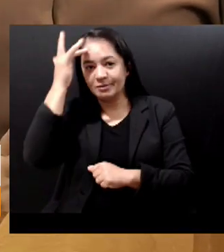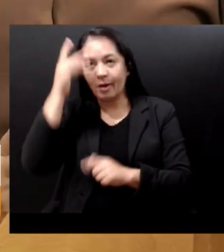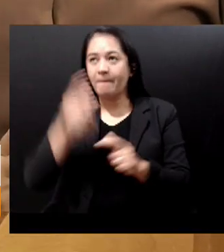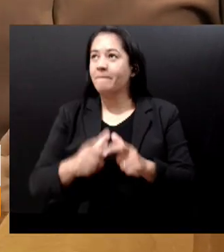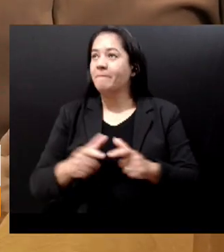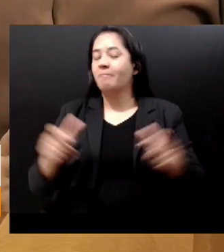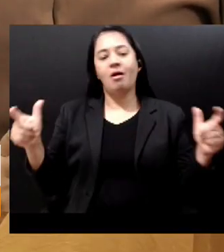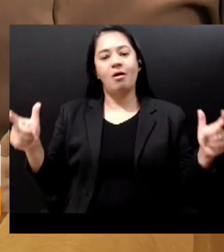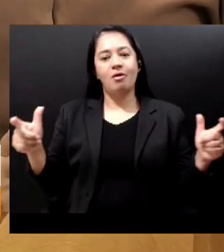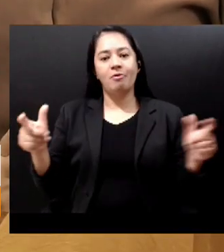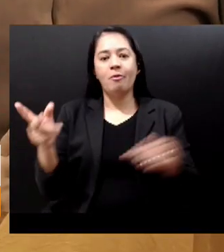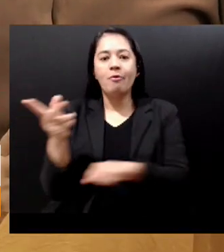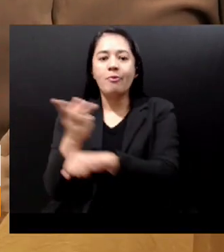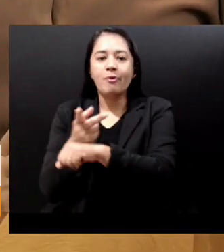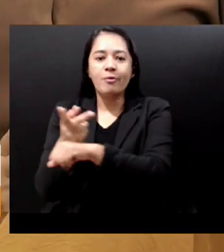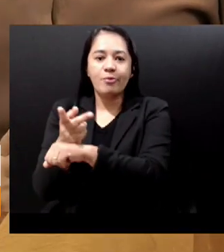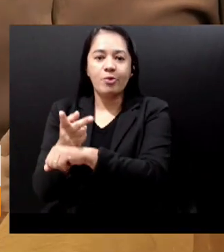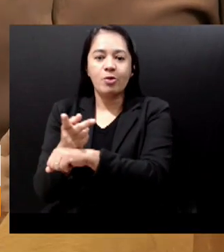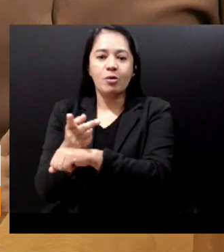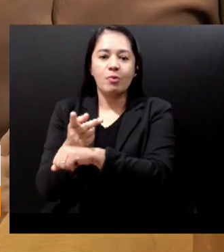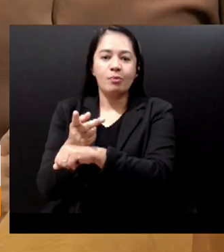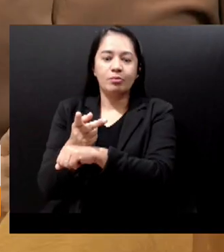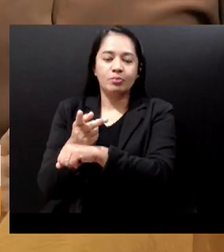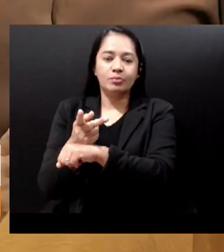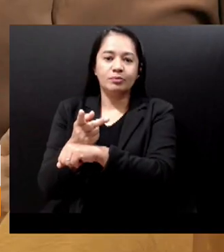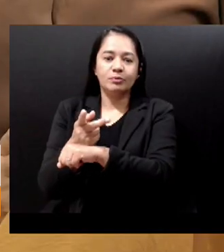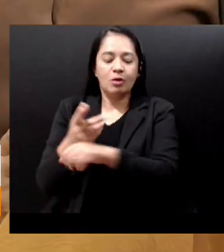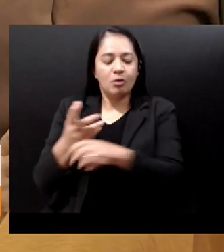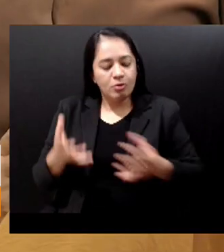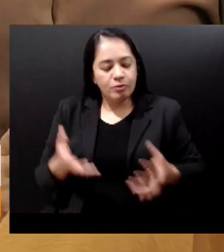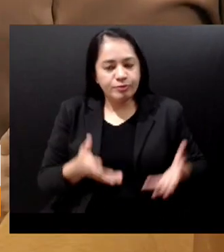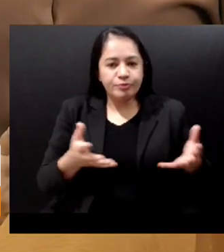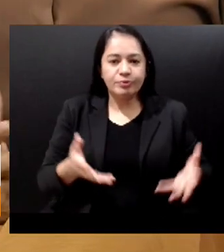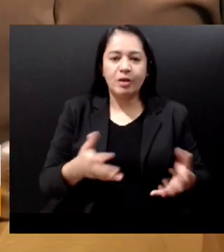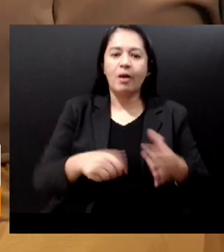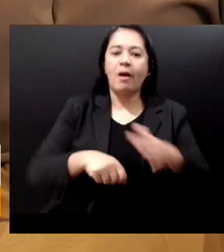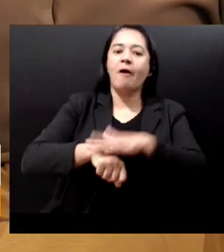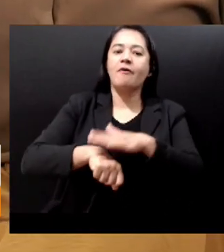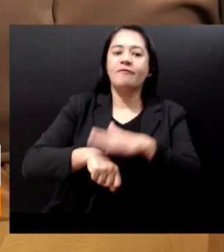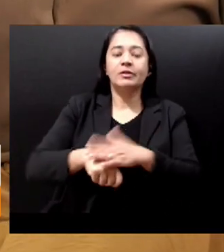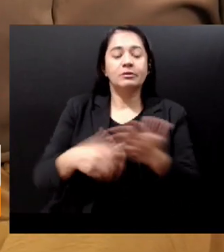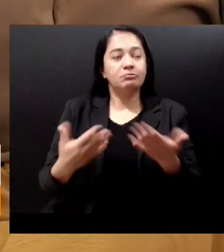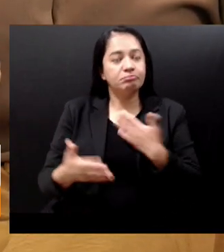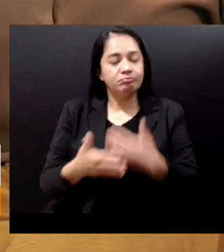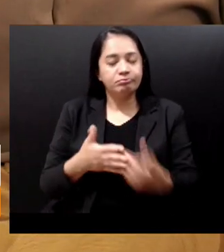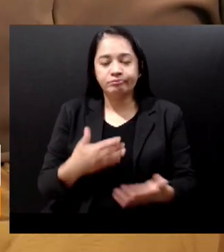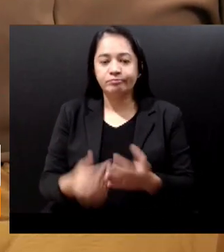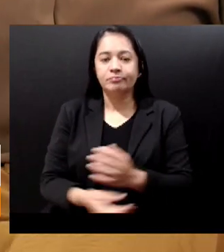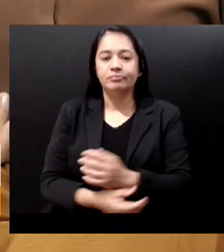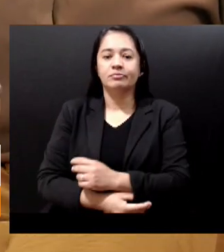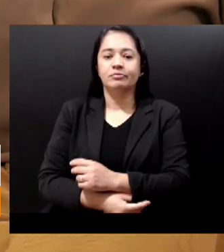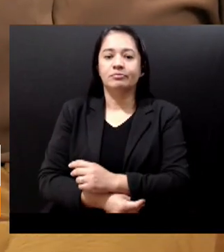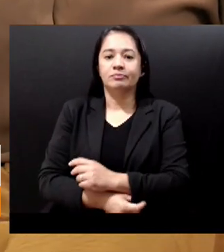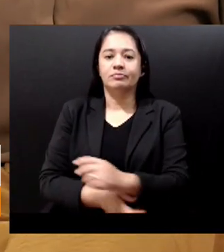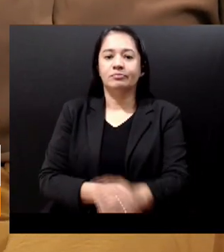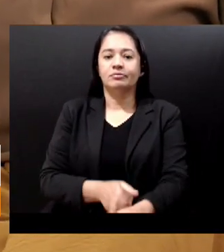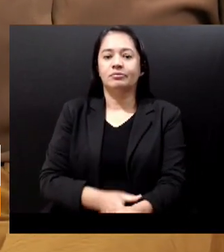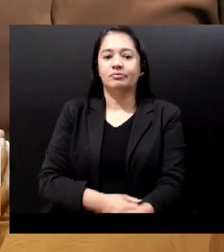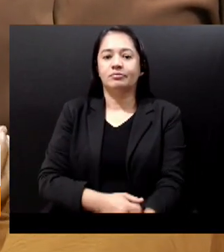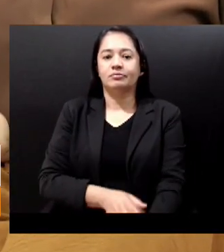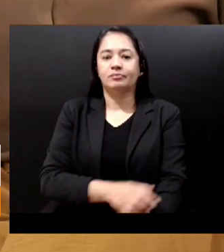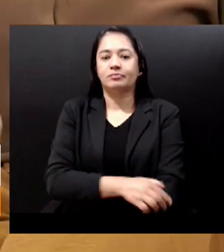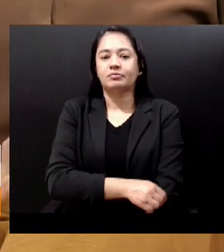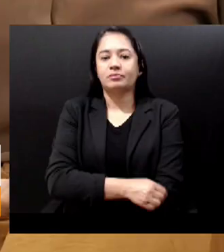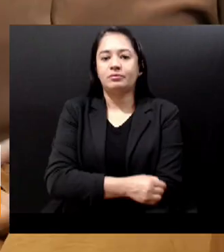busca uma motivação para fazer algo. E eu acho que está nesse contexto de uma